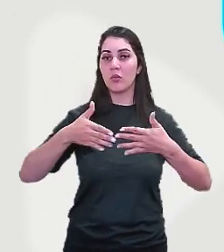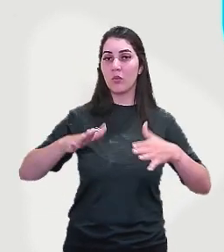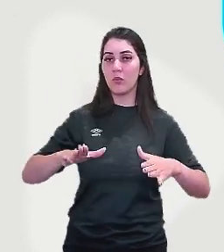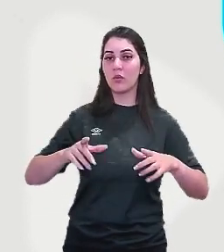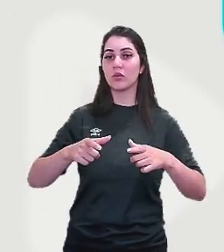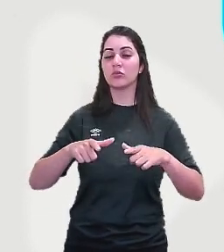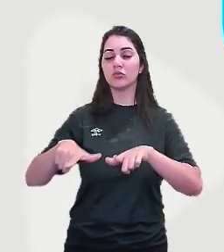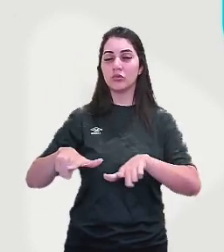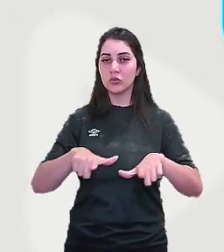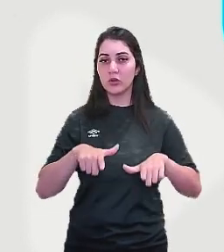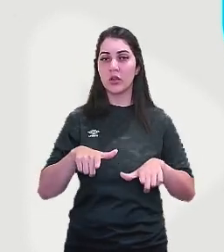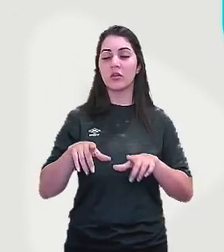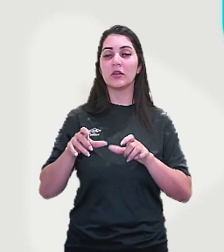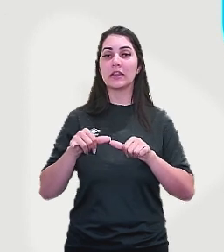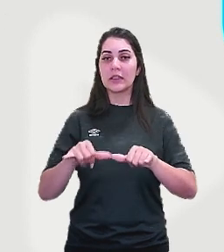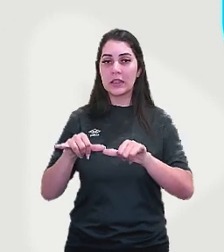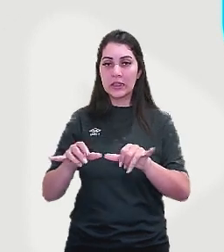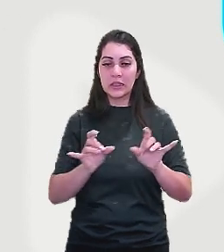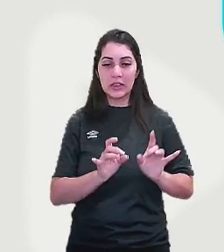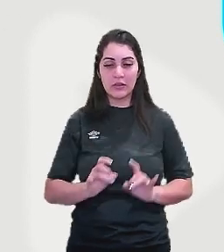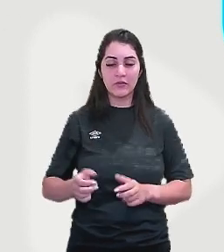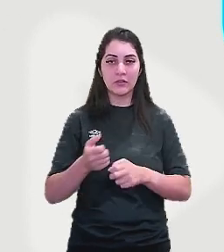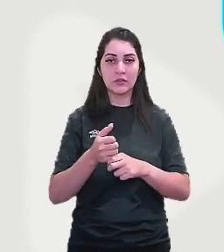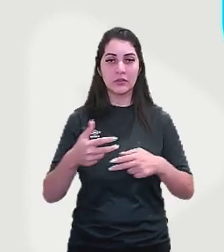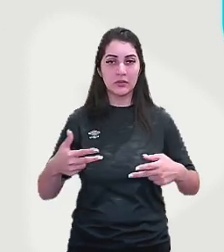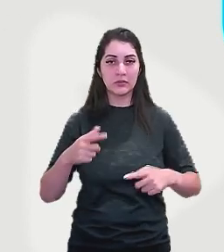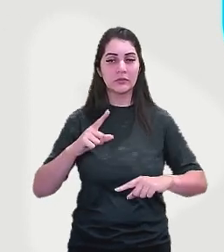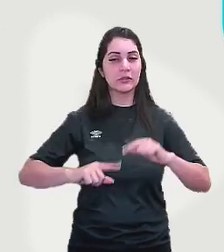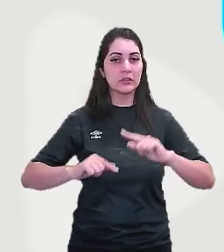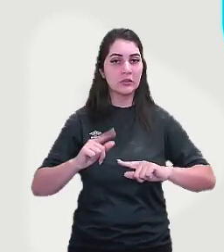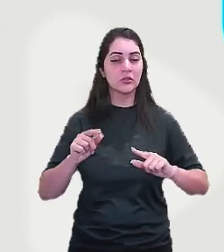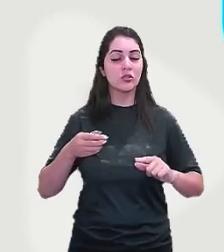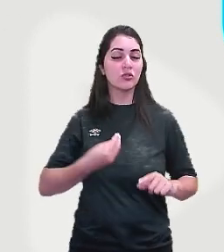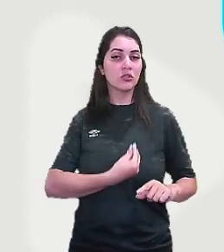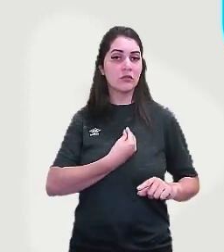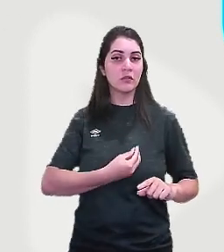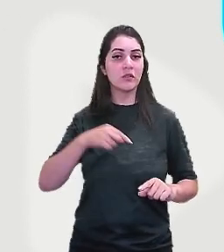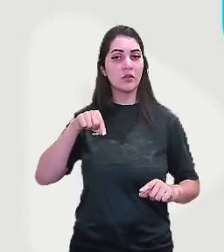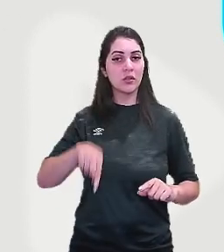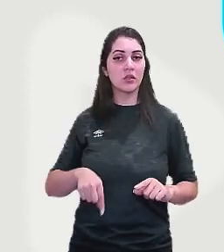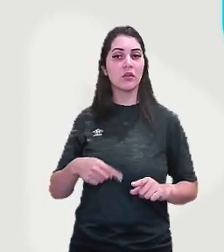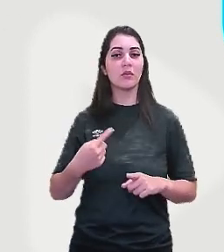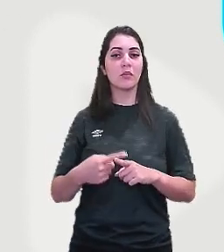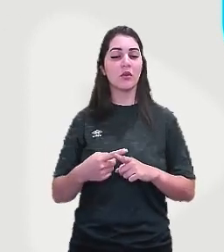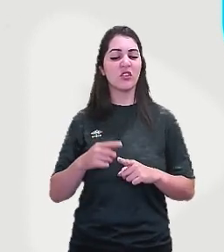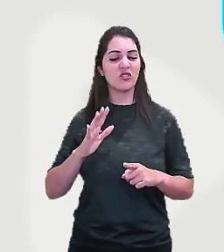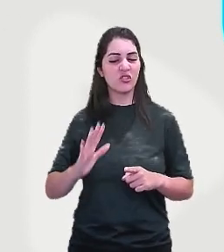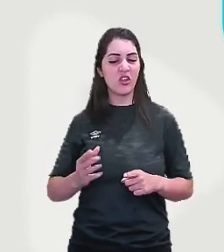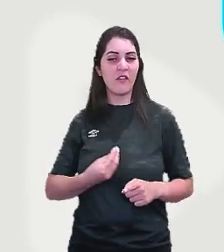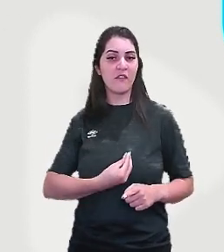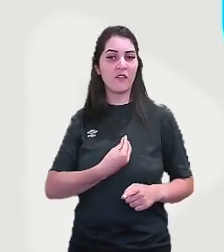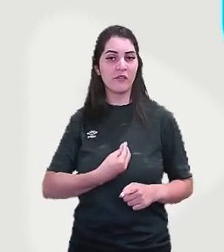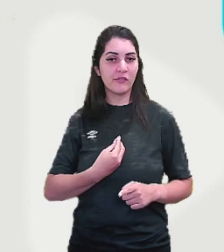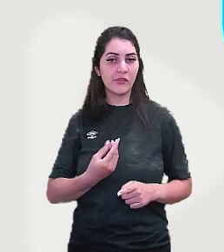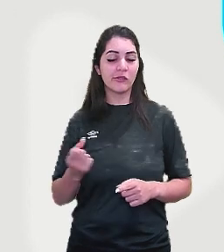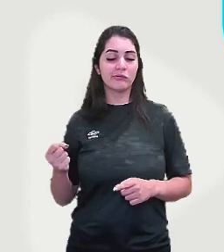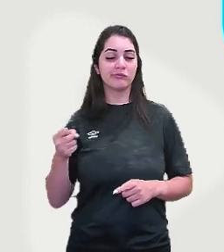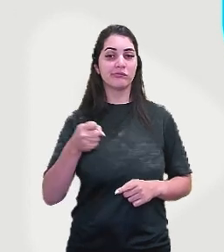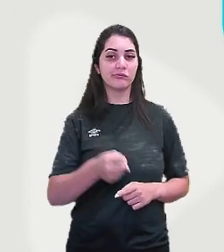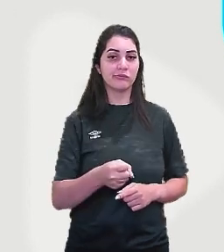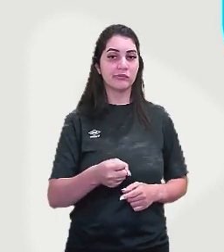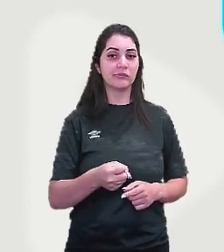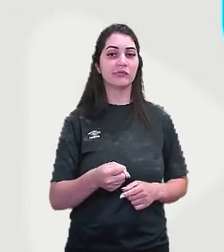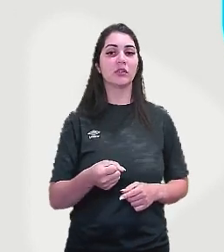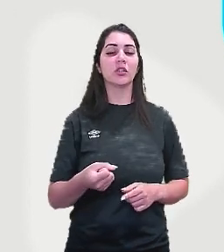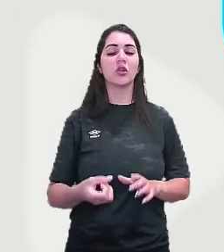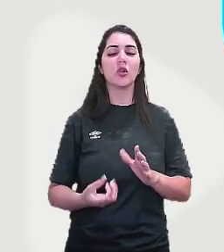da comercialização de produtos, e os que viviam aqui, porque a partir dos que já viviam e dos que foram trazidos, começou